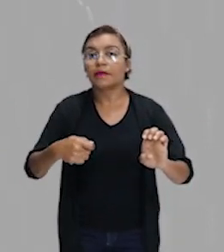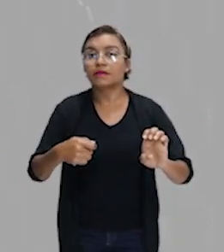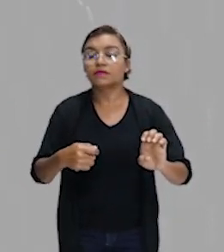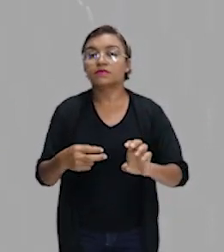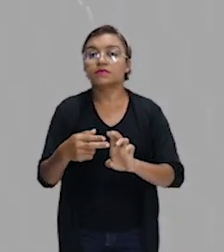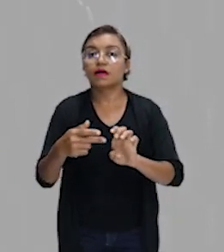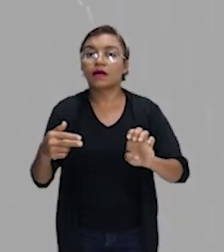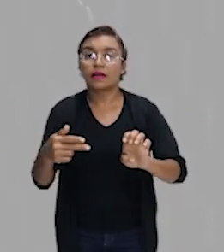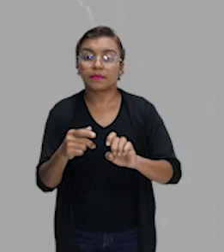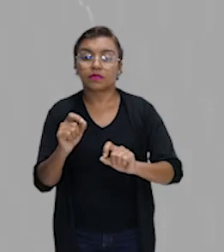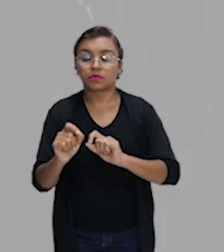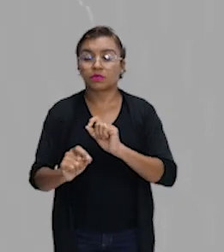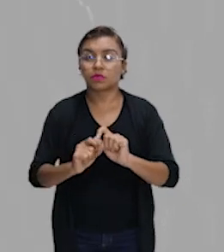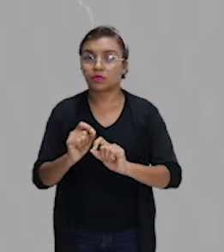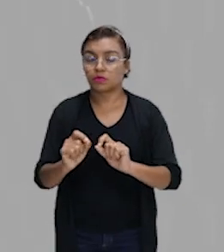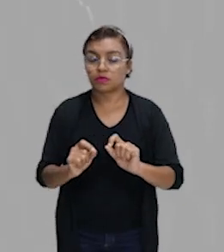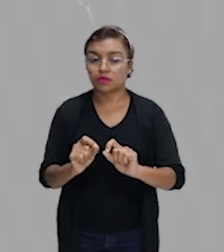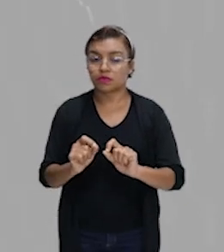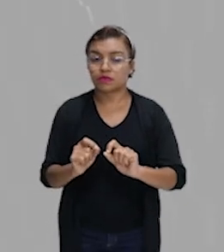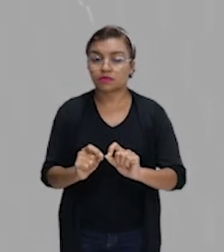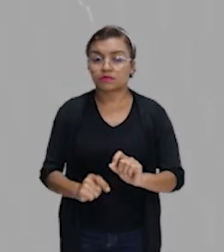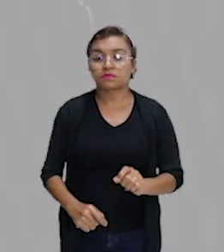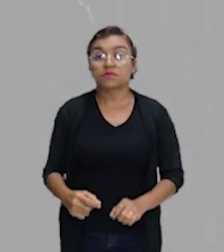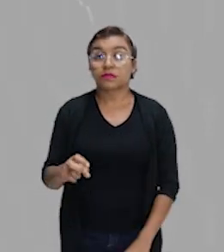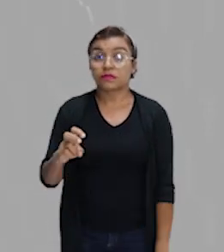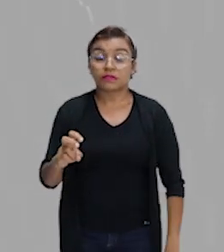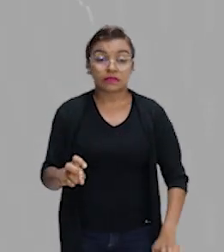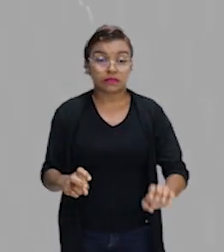flúor na sua composição. E aí